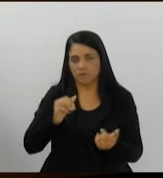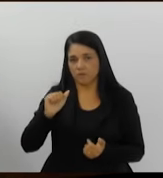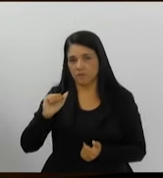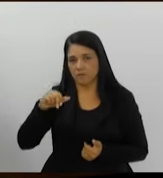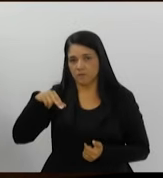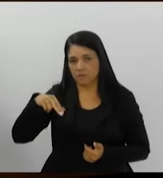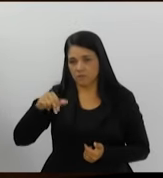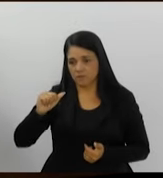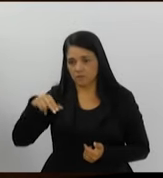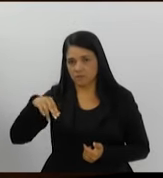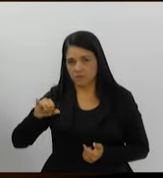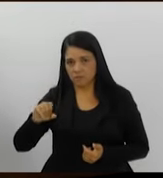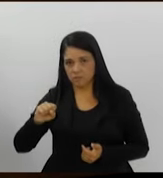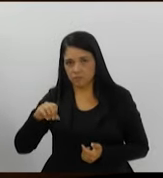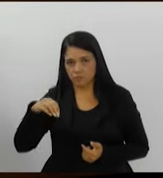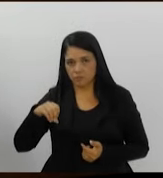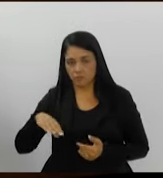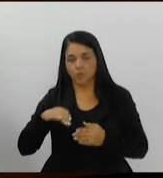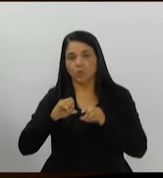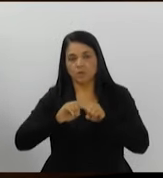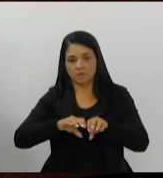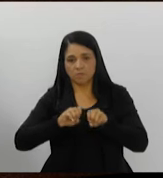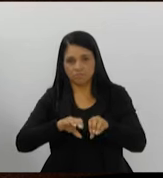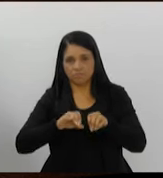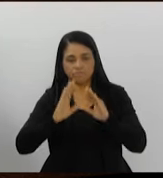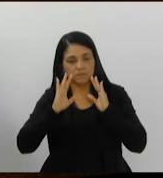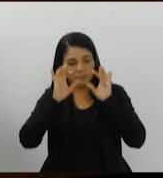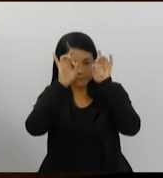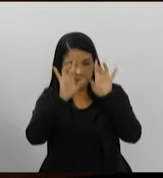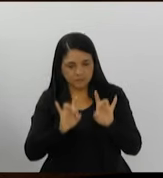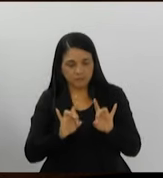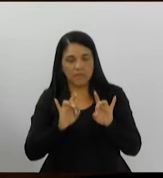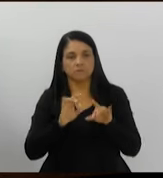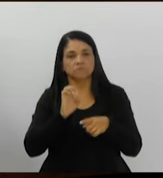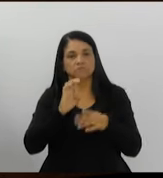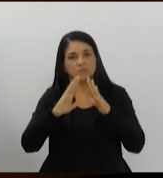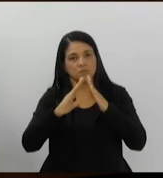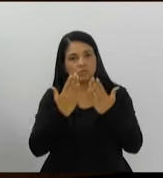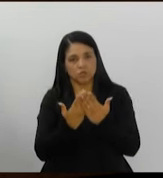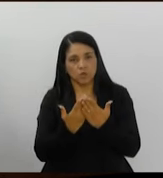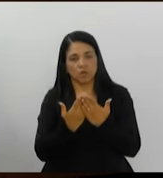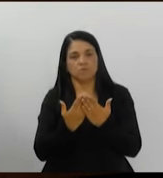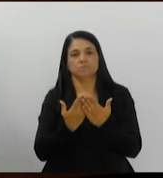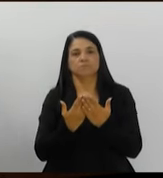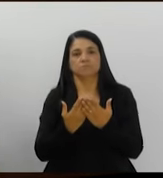o atendimento educacional especializado na rede regular de ensino.